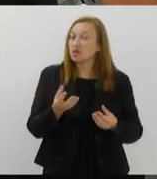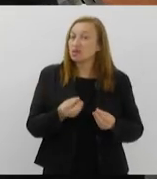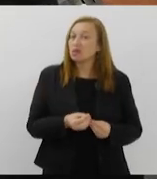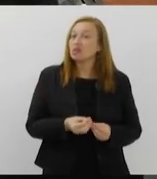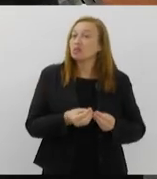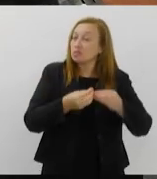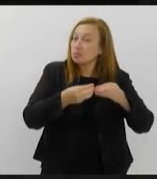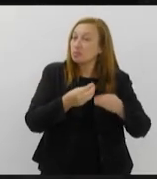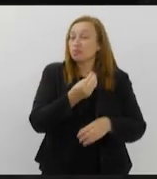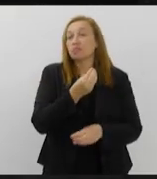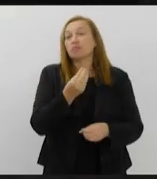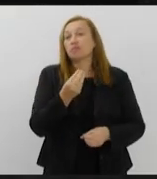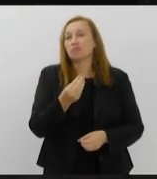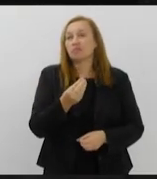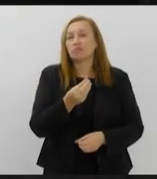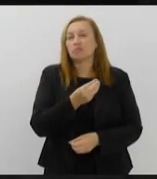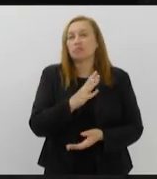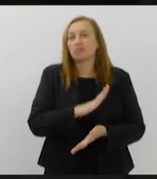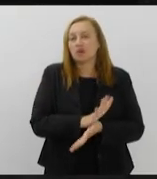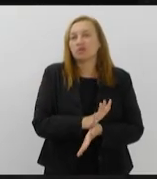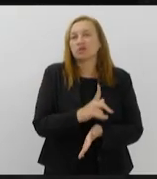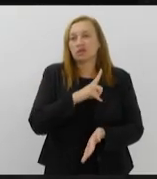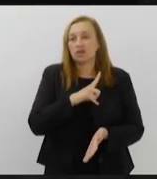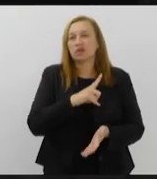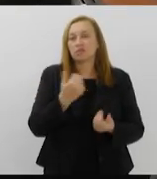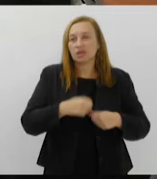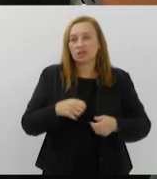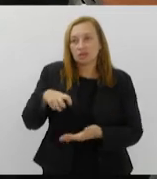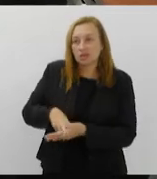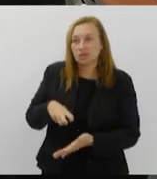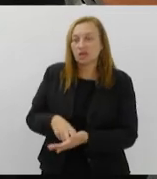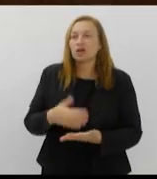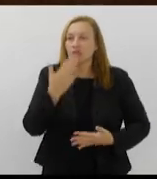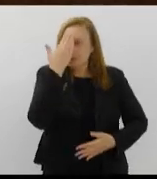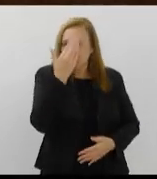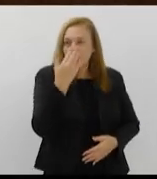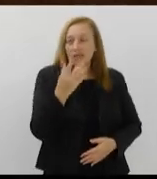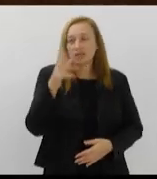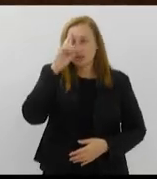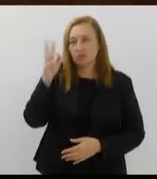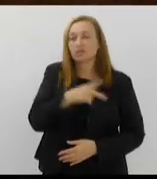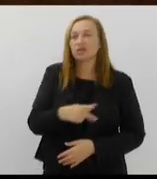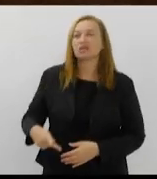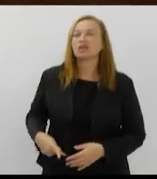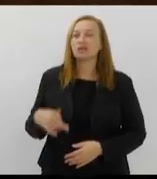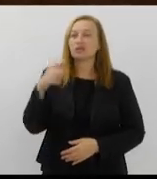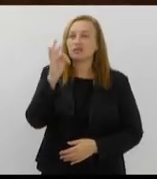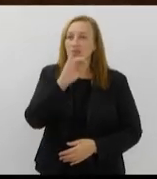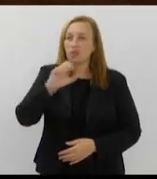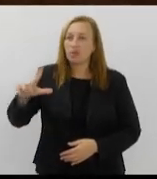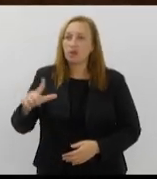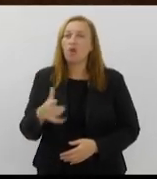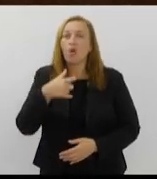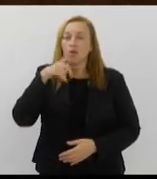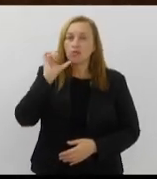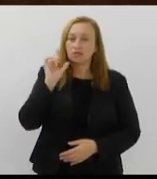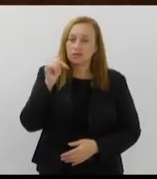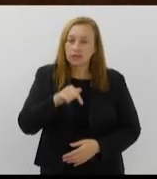crime precisam ser punidas. Obrigada. Deputado Felipe Pobel. Obrigado, presidente. Presidente, ontem nós tivemos